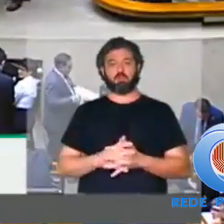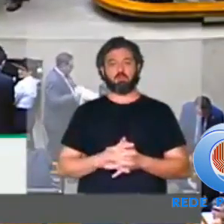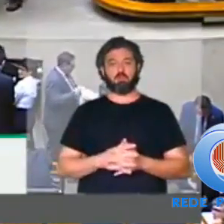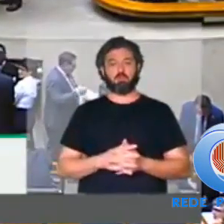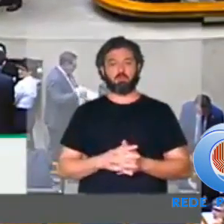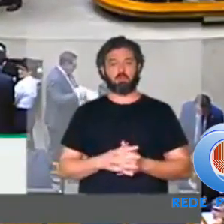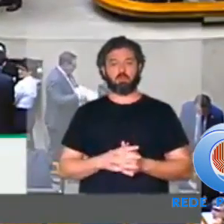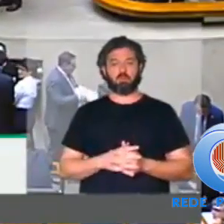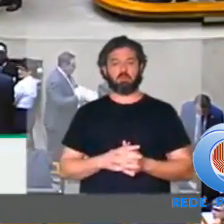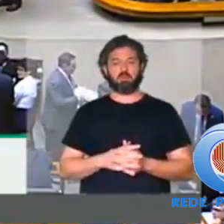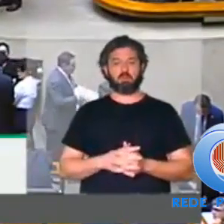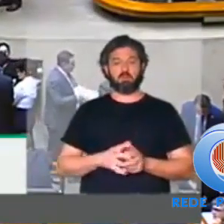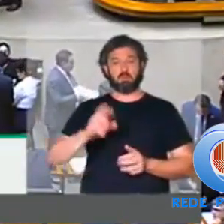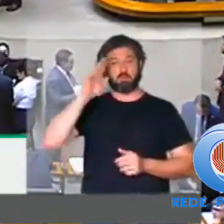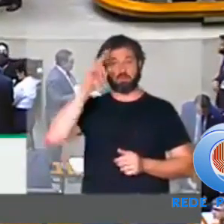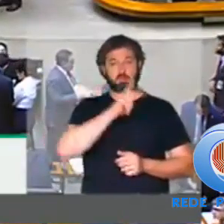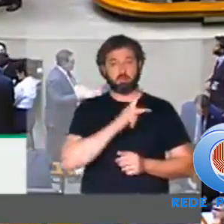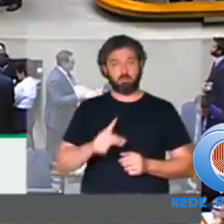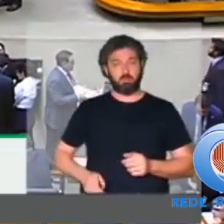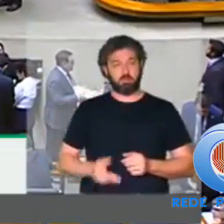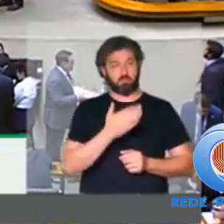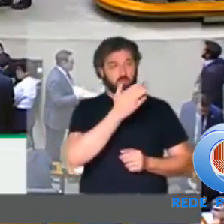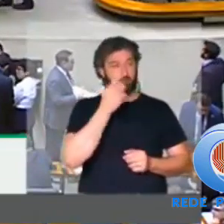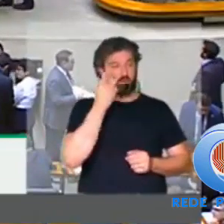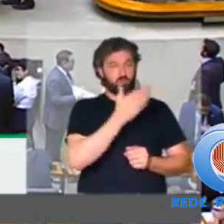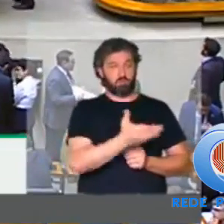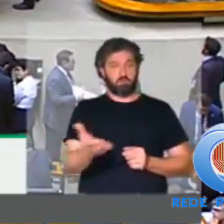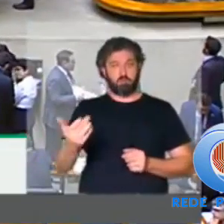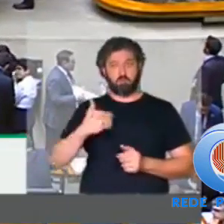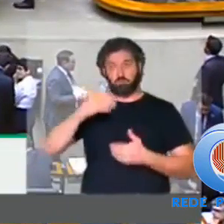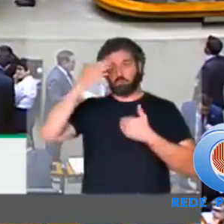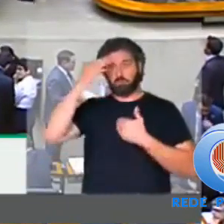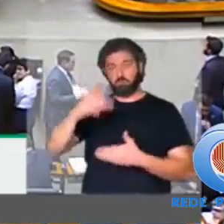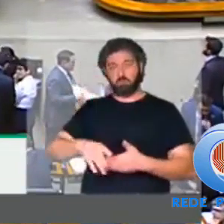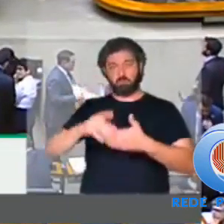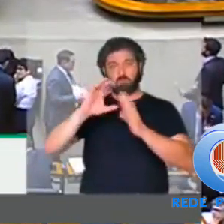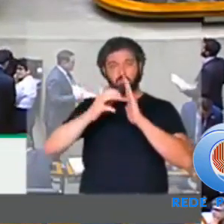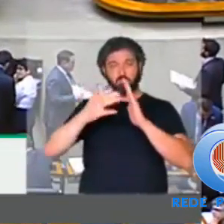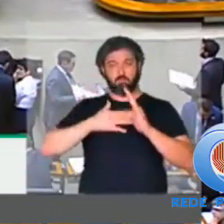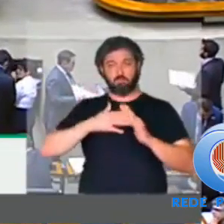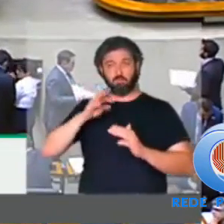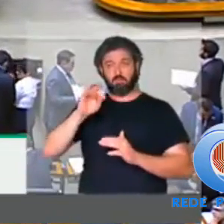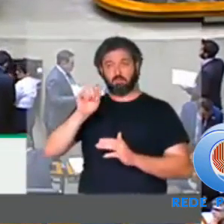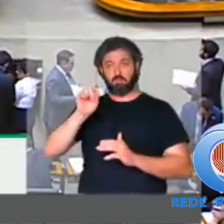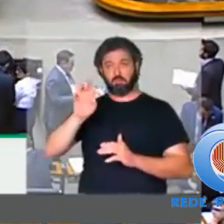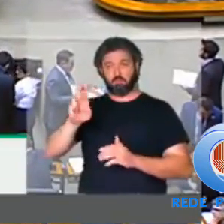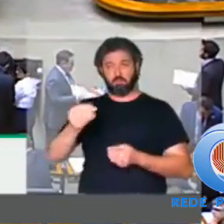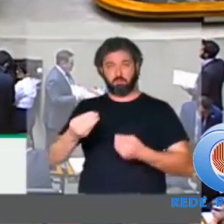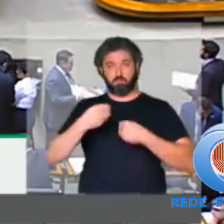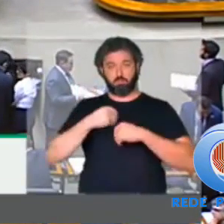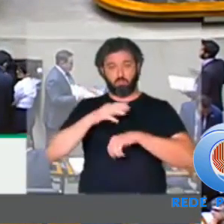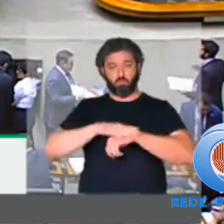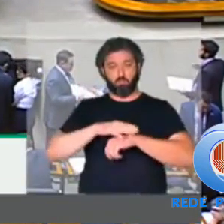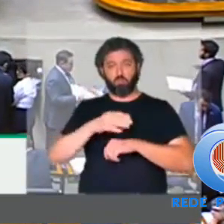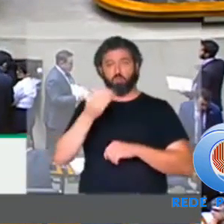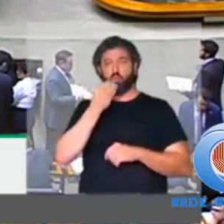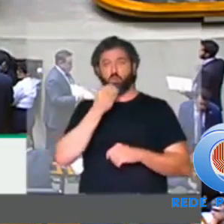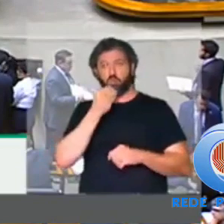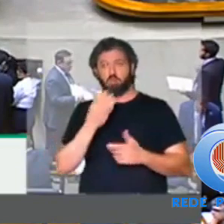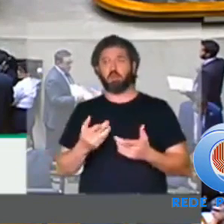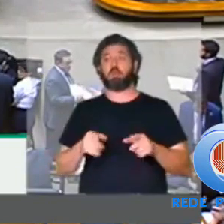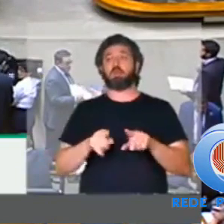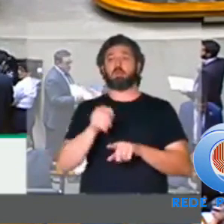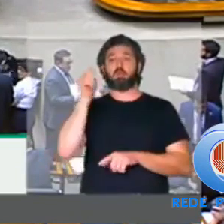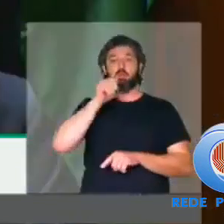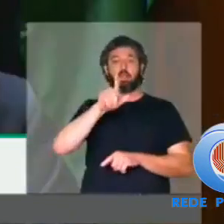Senhor presidente, senhoras e senhores deputados, quero agradecer ao líder do meu partido, Tadeu Alencar, pela oportunidade. Em nome dele,